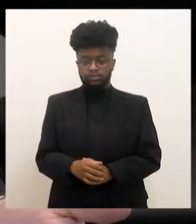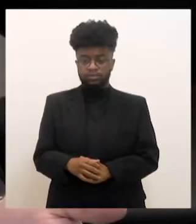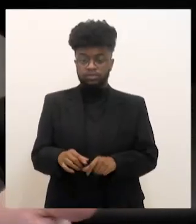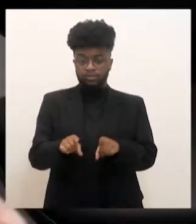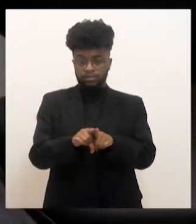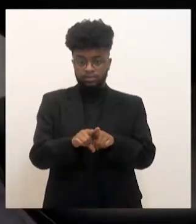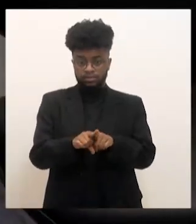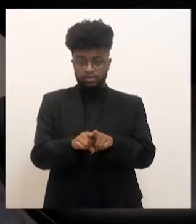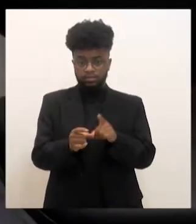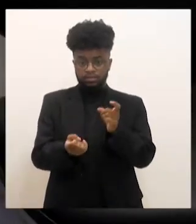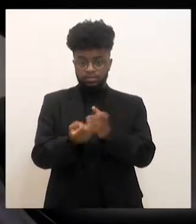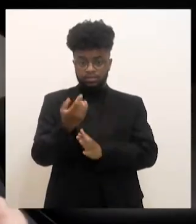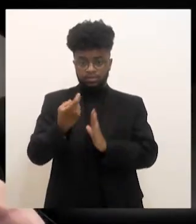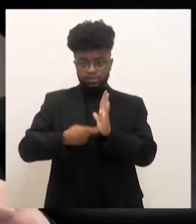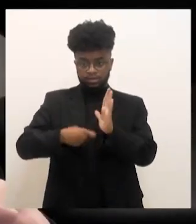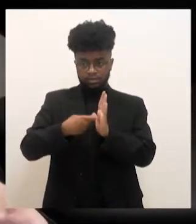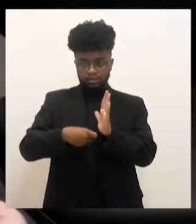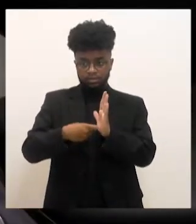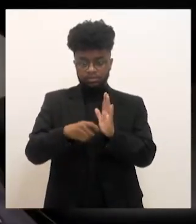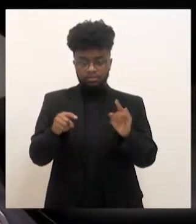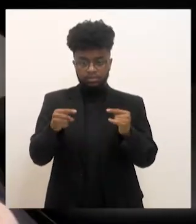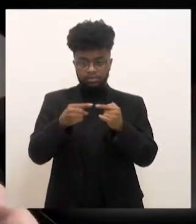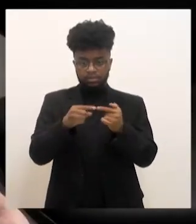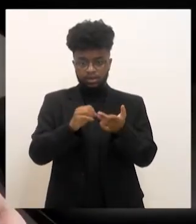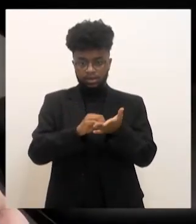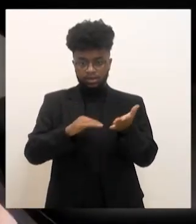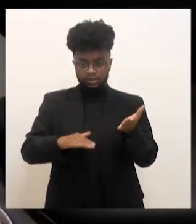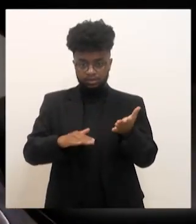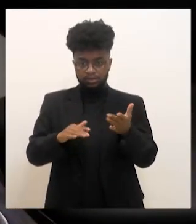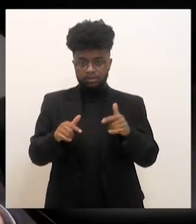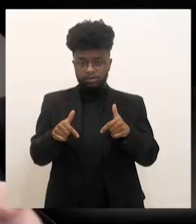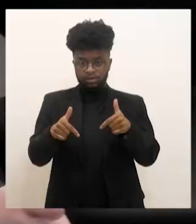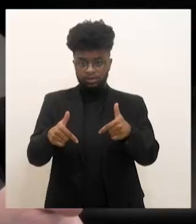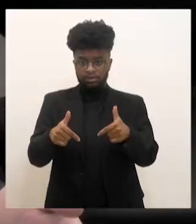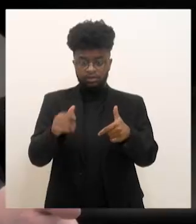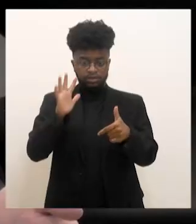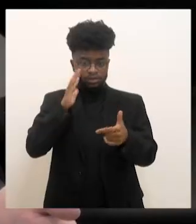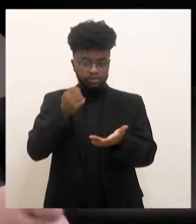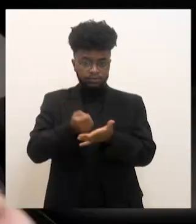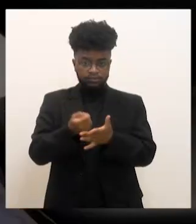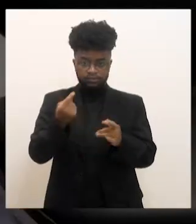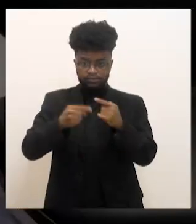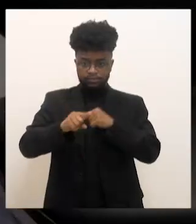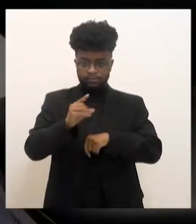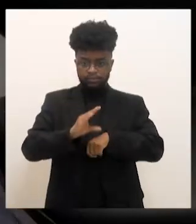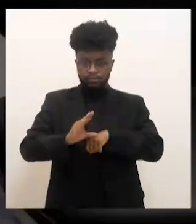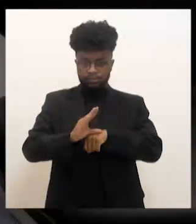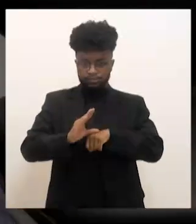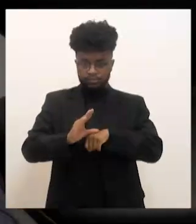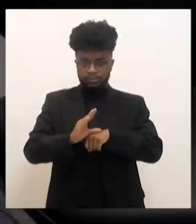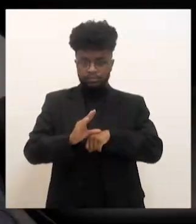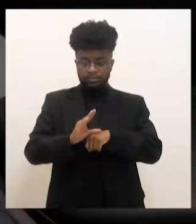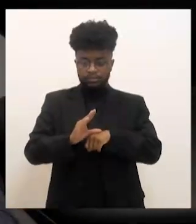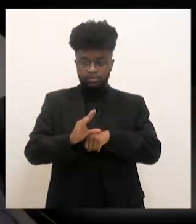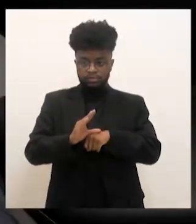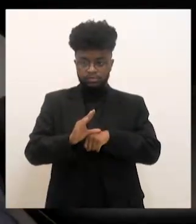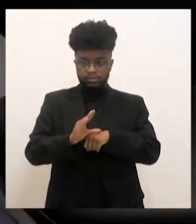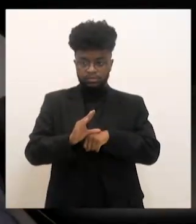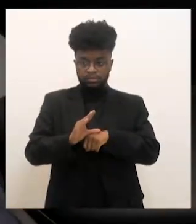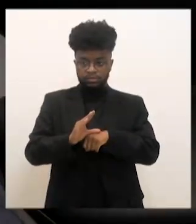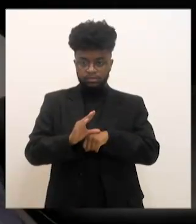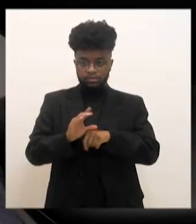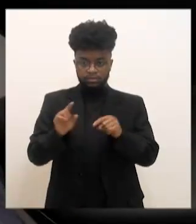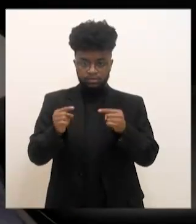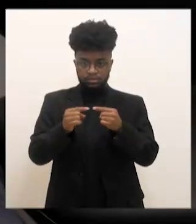instituía a taxa a tais atividades, decidiu pela inconstitucionalidade dessa